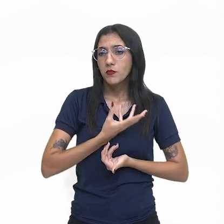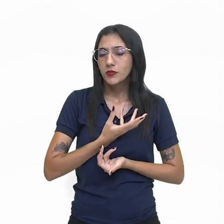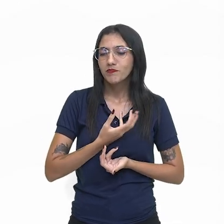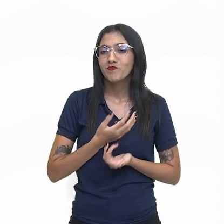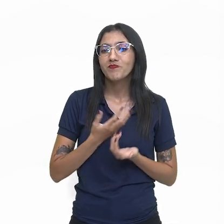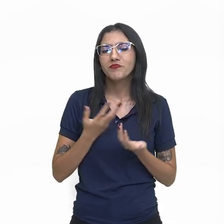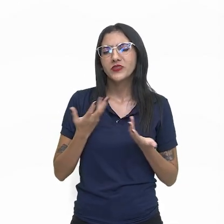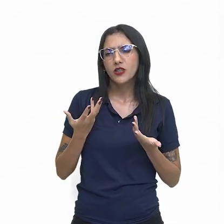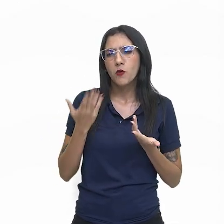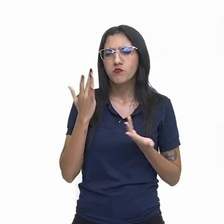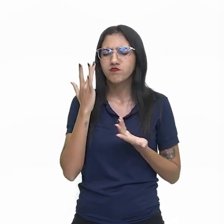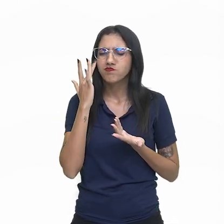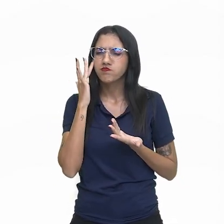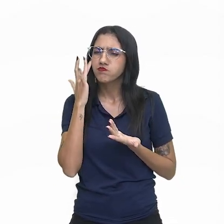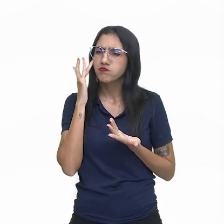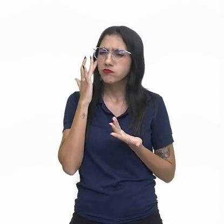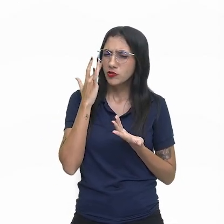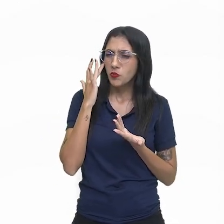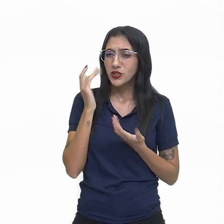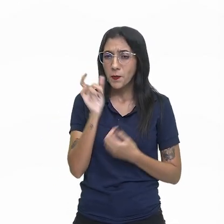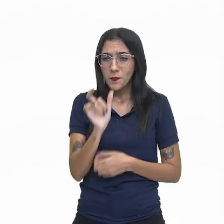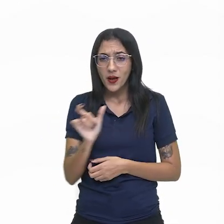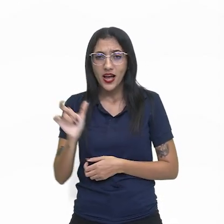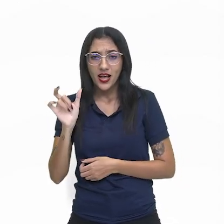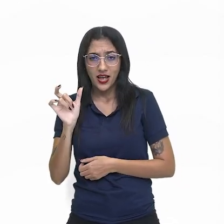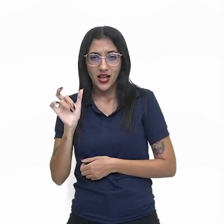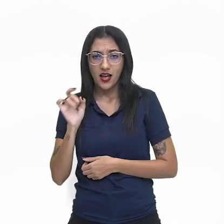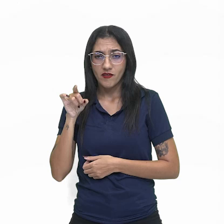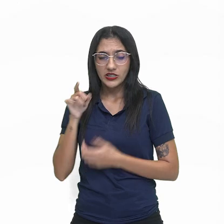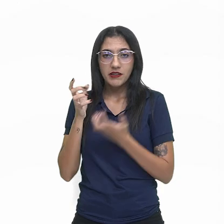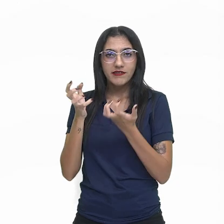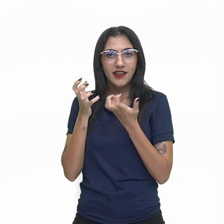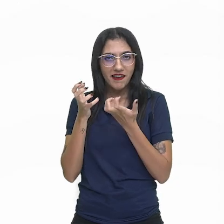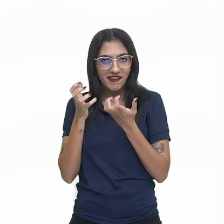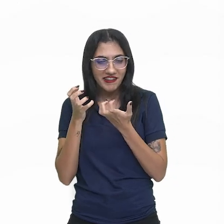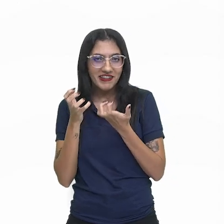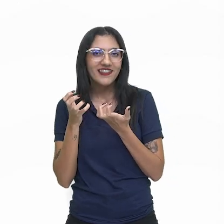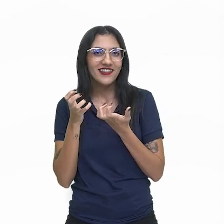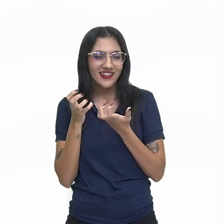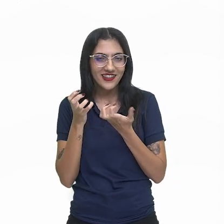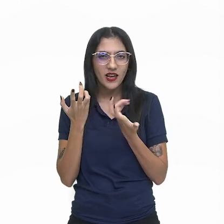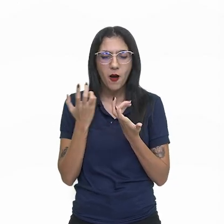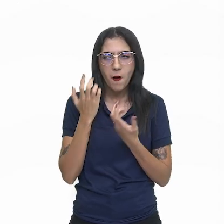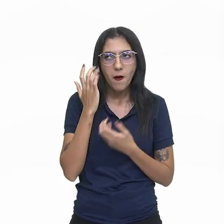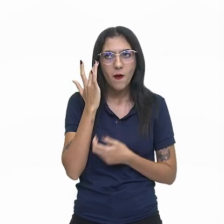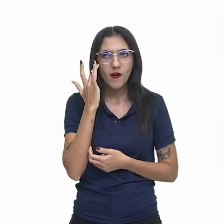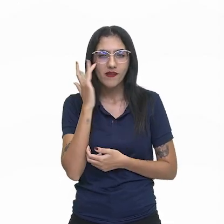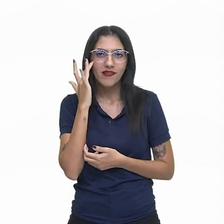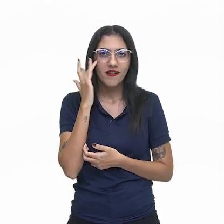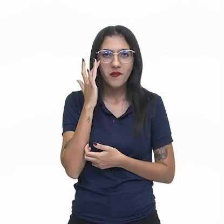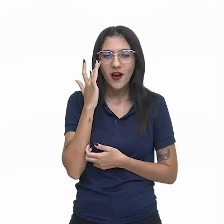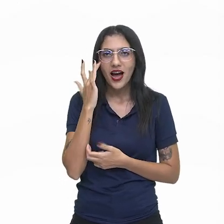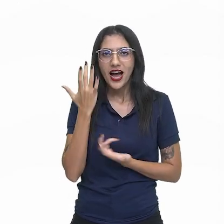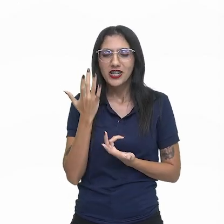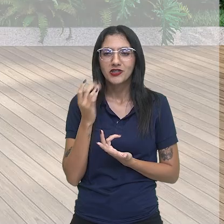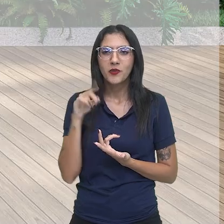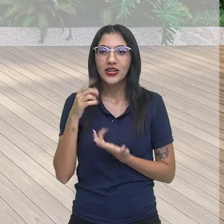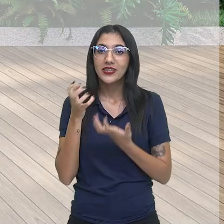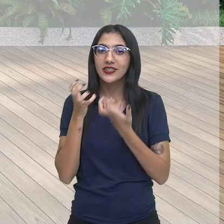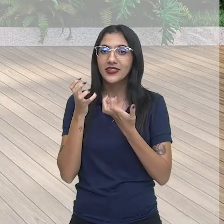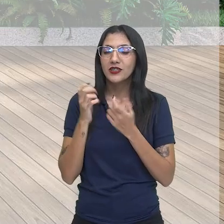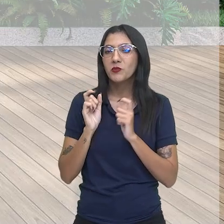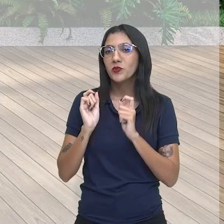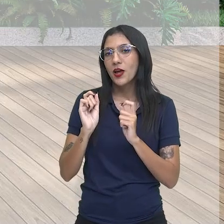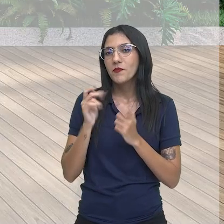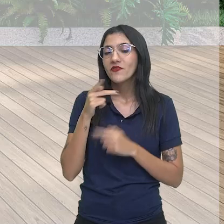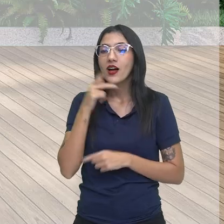eu, pela minha experiência, né? Que eu não sou mais nenhuma adolescente, eu acho que ele queria que